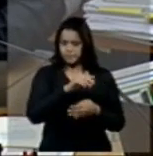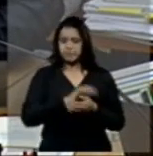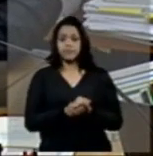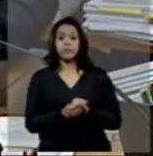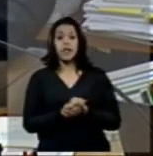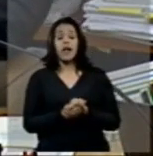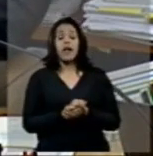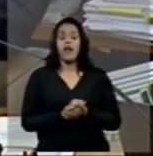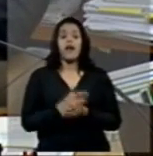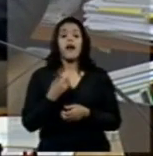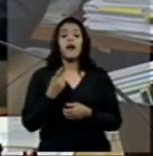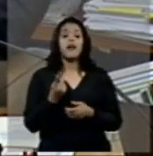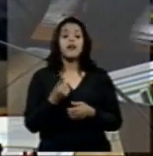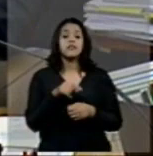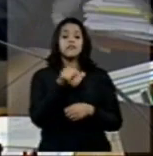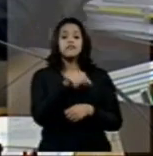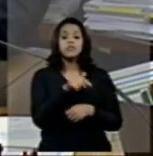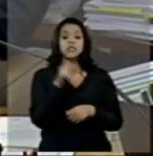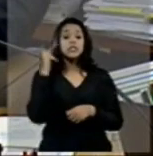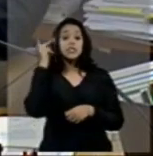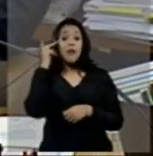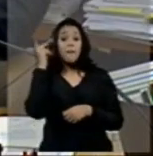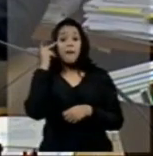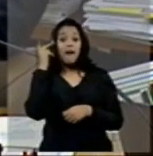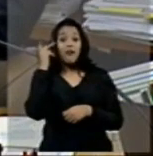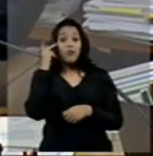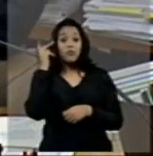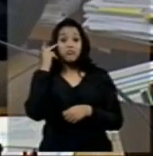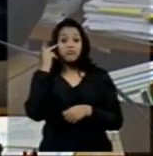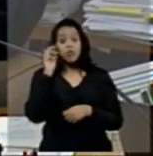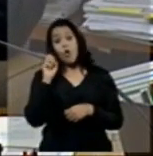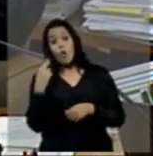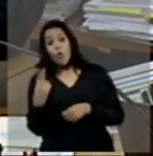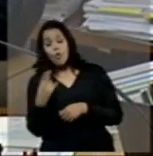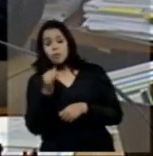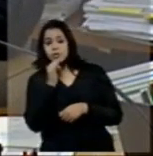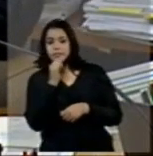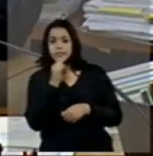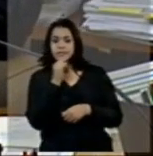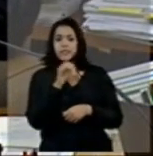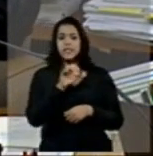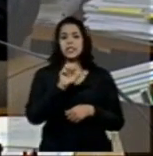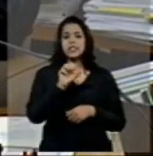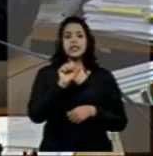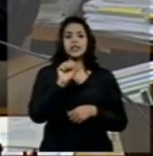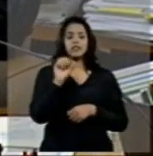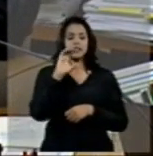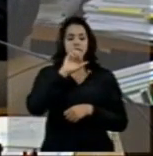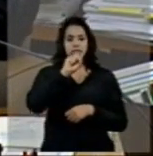numa seleção final: São Paulo ou São José da Costa Rica.